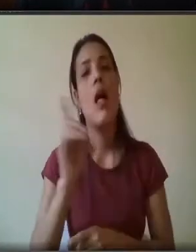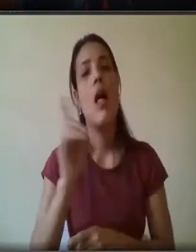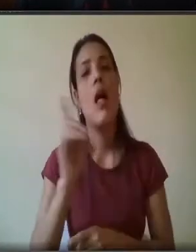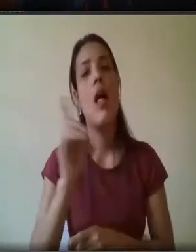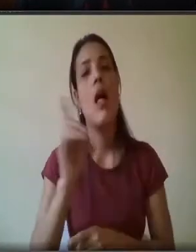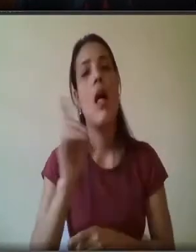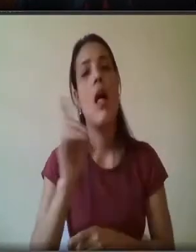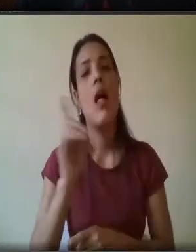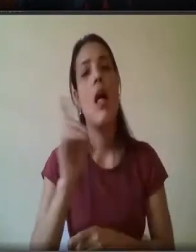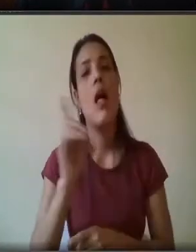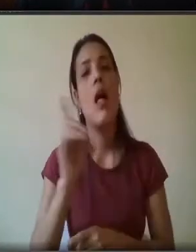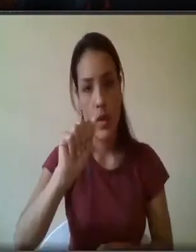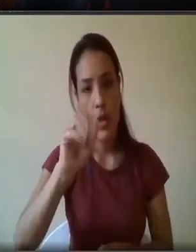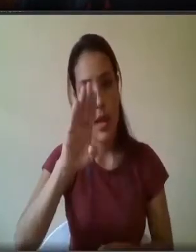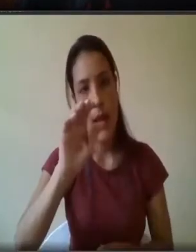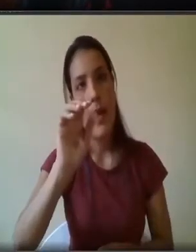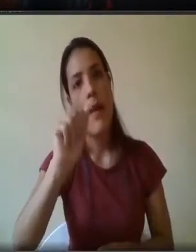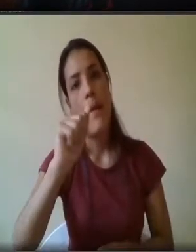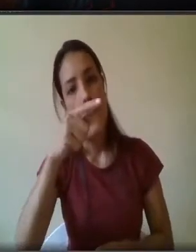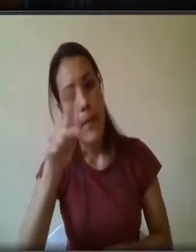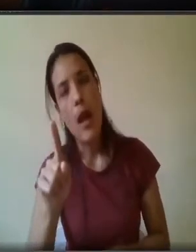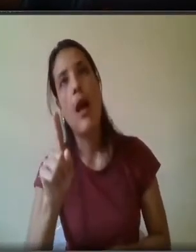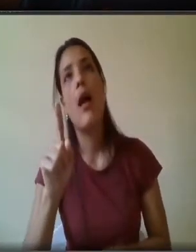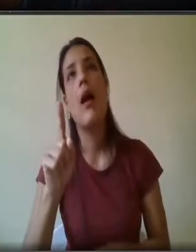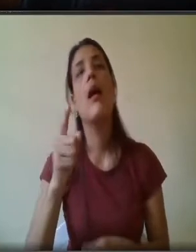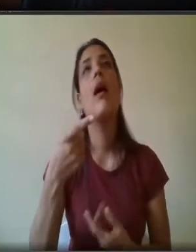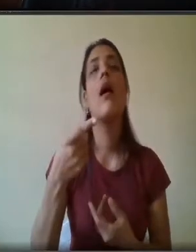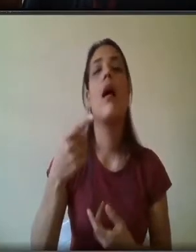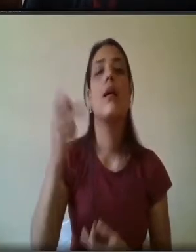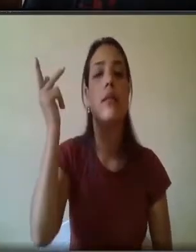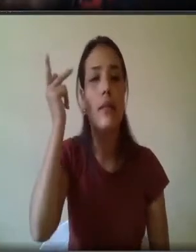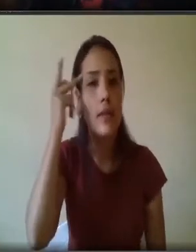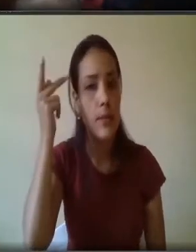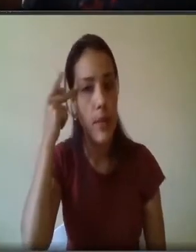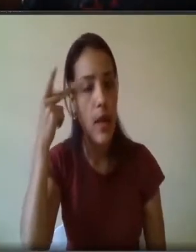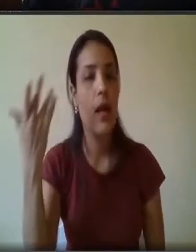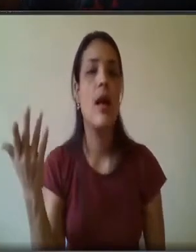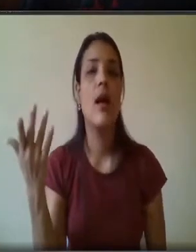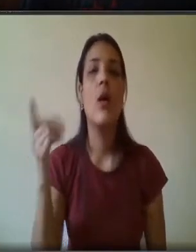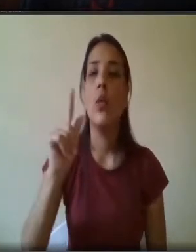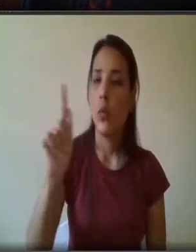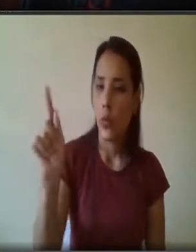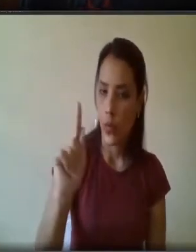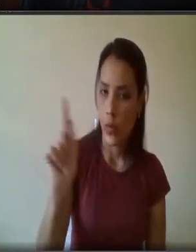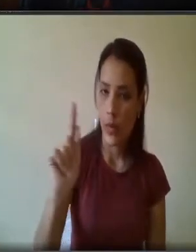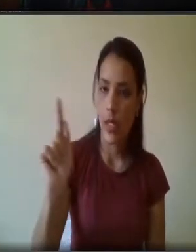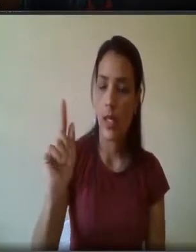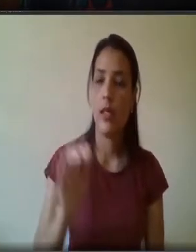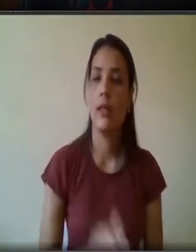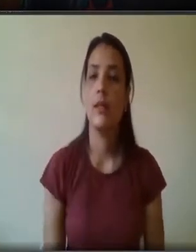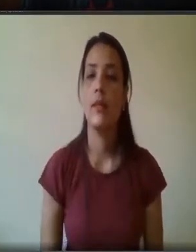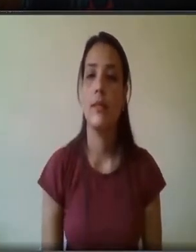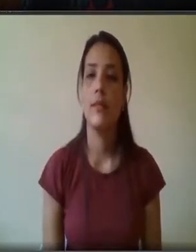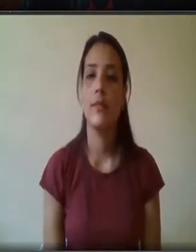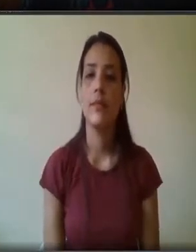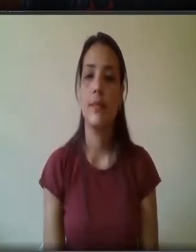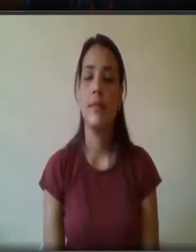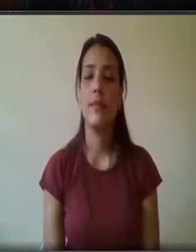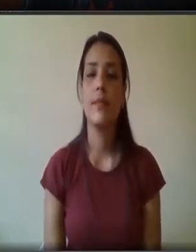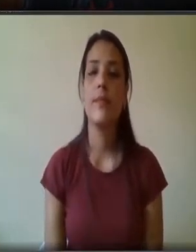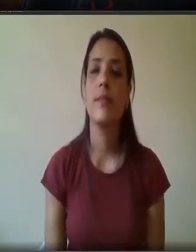interior de São Paulo, no interior de Goiás. Aliás, Caldas Novas está dentro de uma